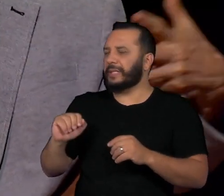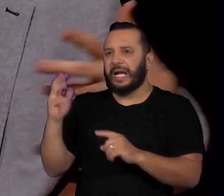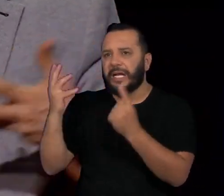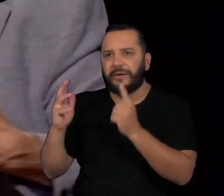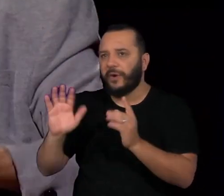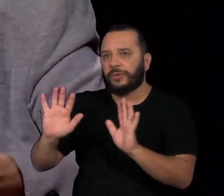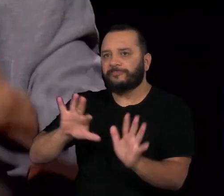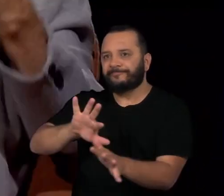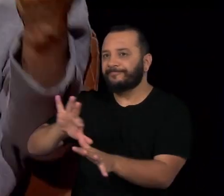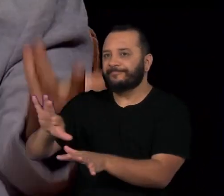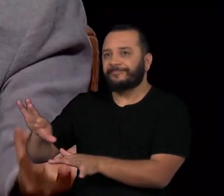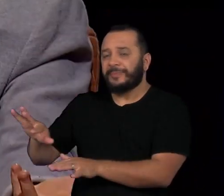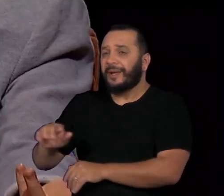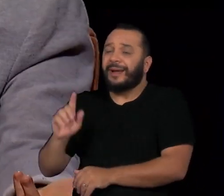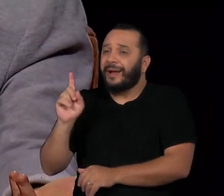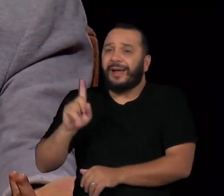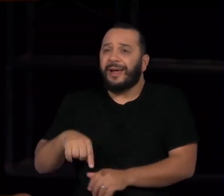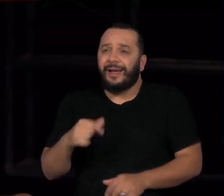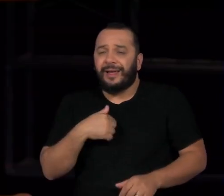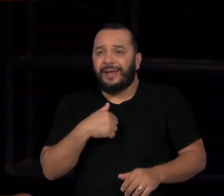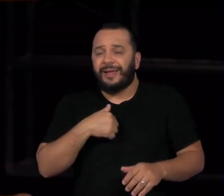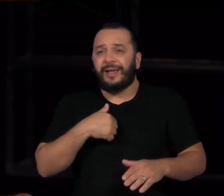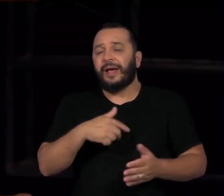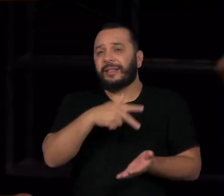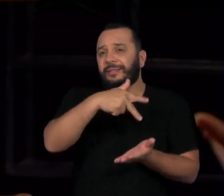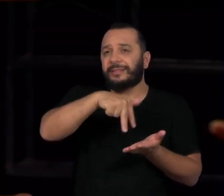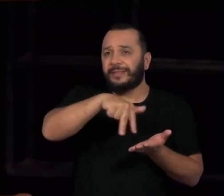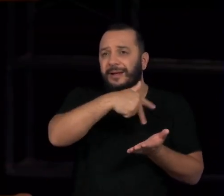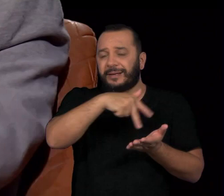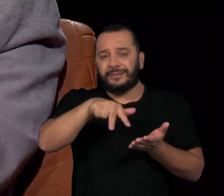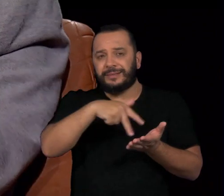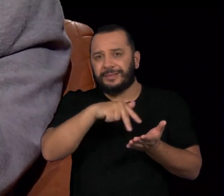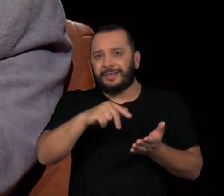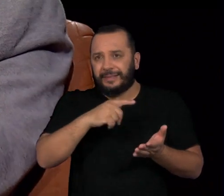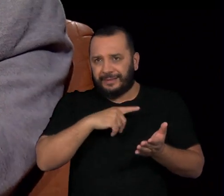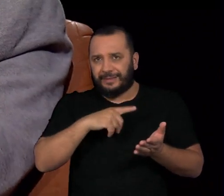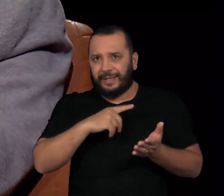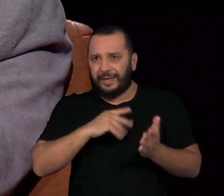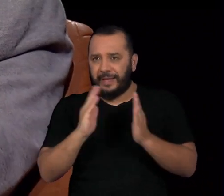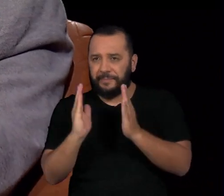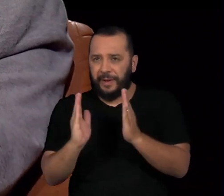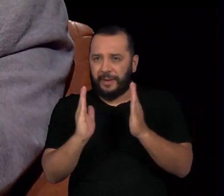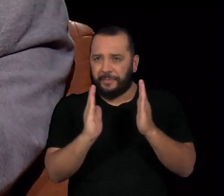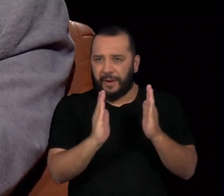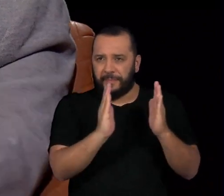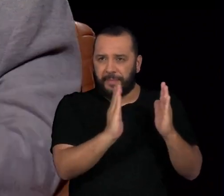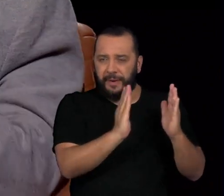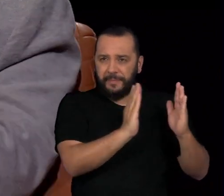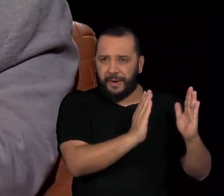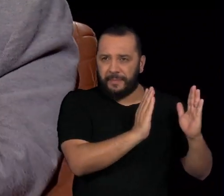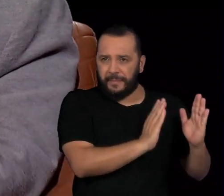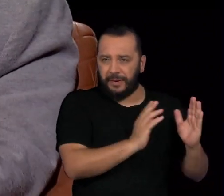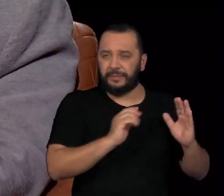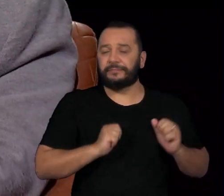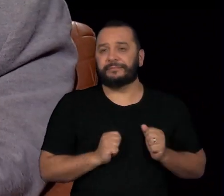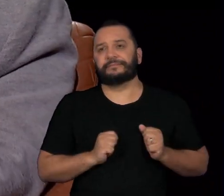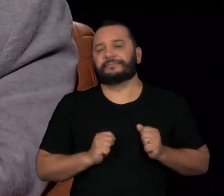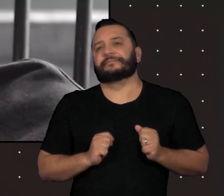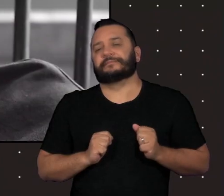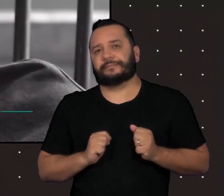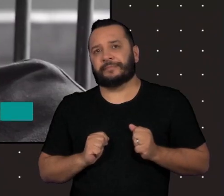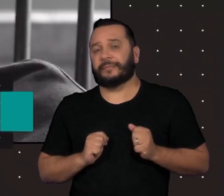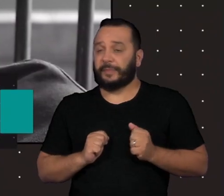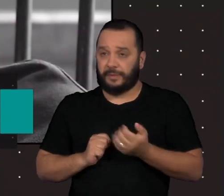um de uma composição coreográfica né esse o sentido de erudito que Ariano dava aí então a Marilha de